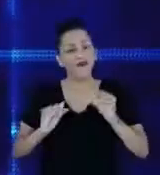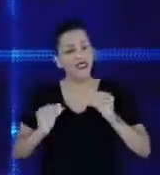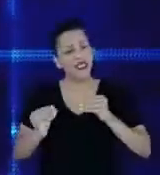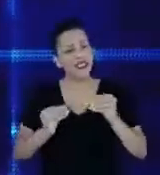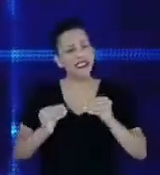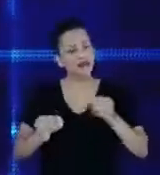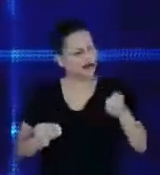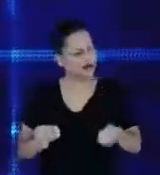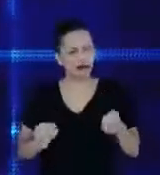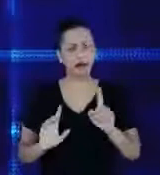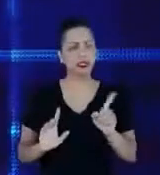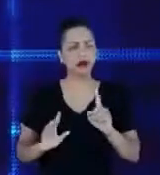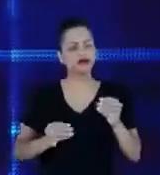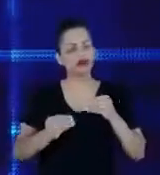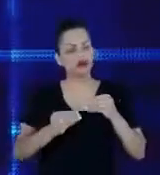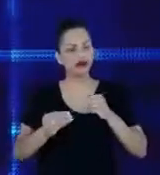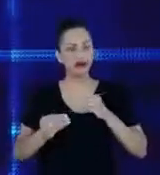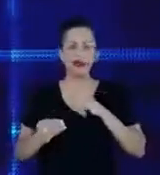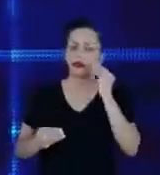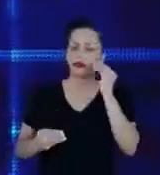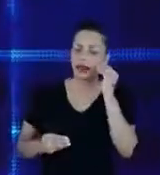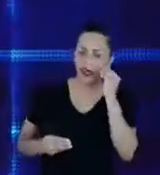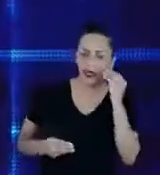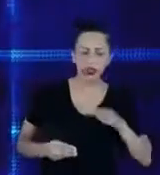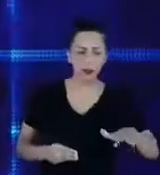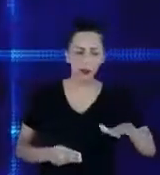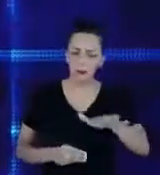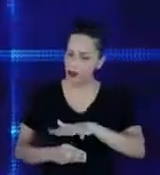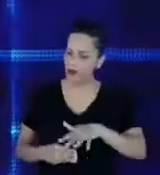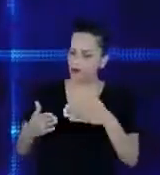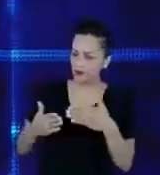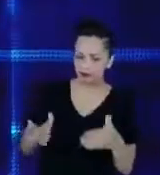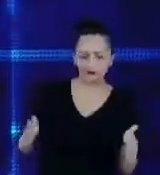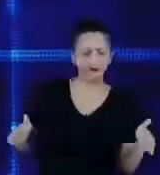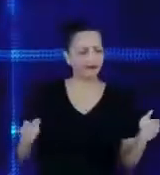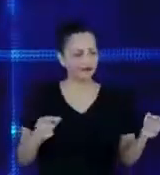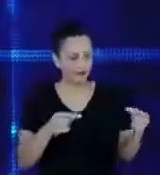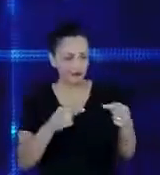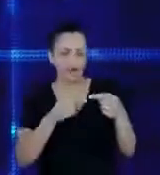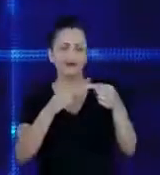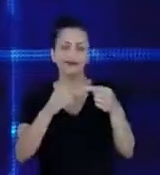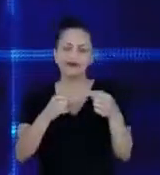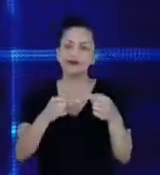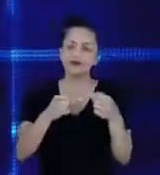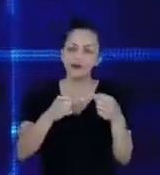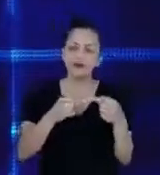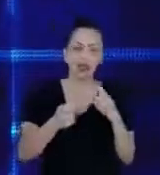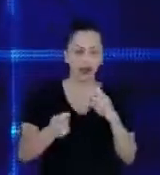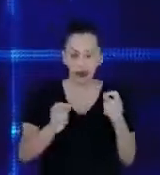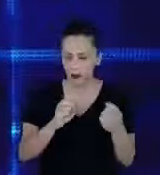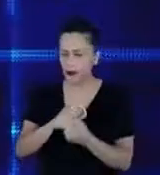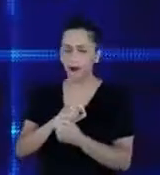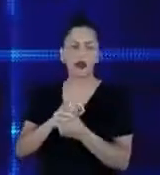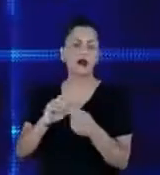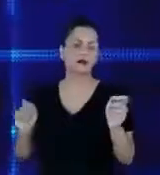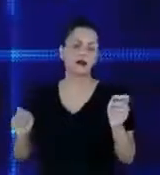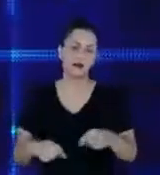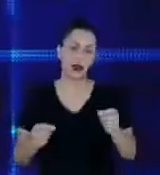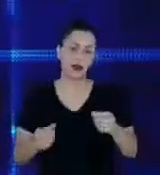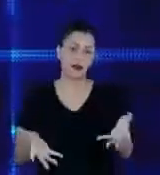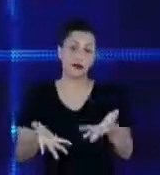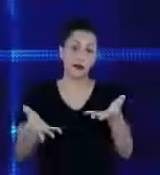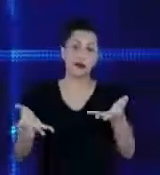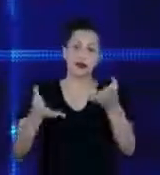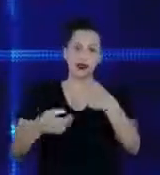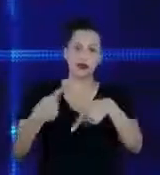teste adequado para propiciar, né, e fomentar a inovação. Para não entrar na polêmica do PQI,